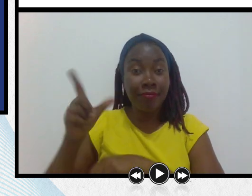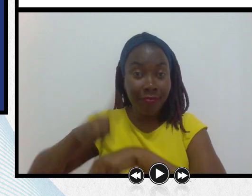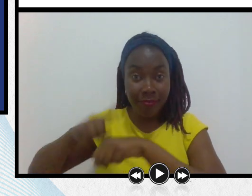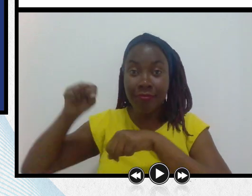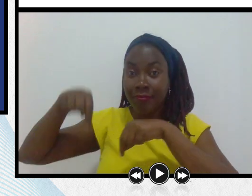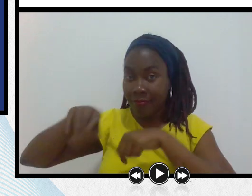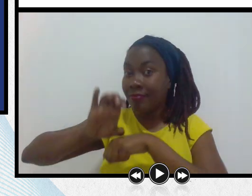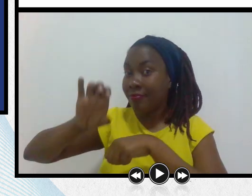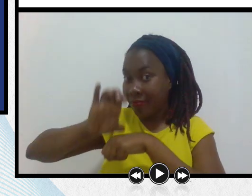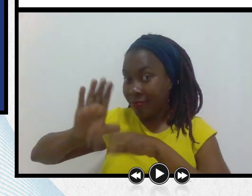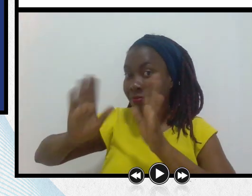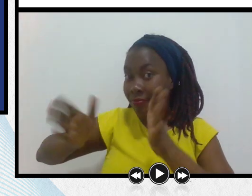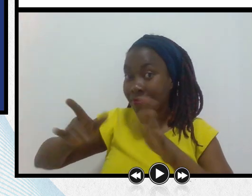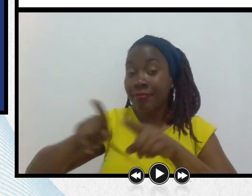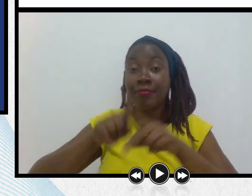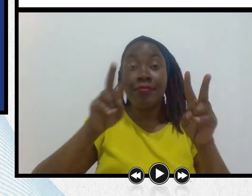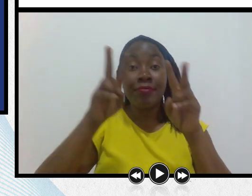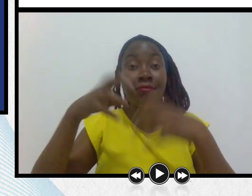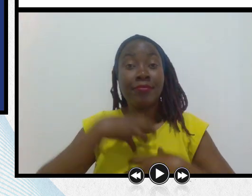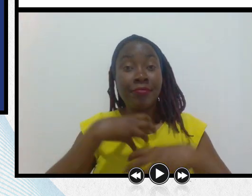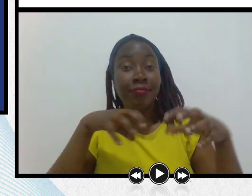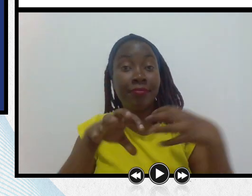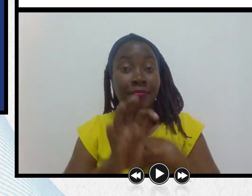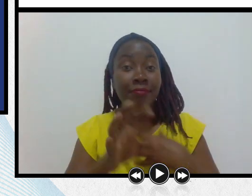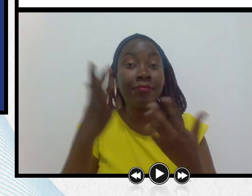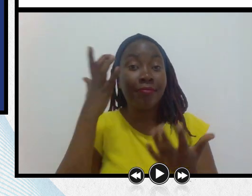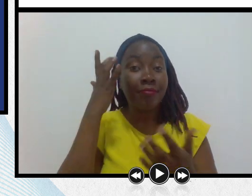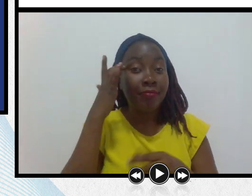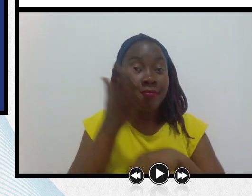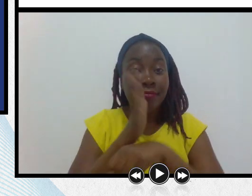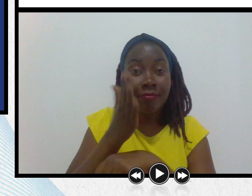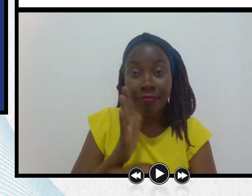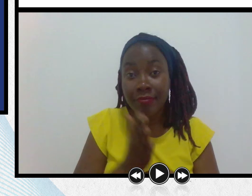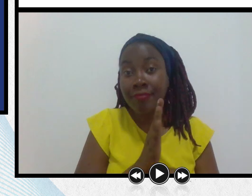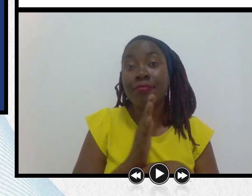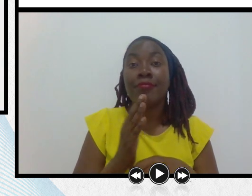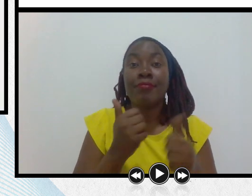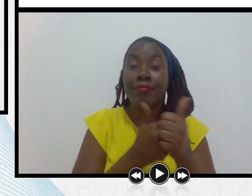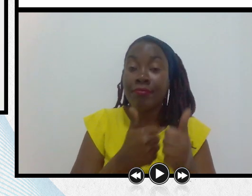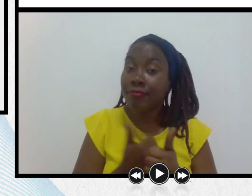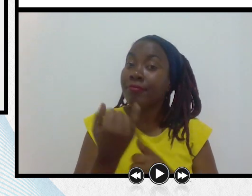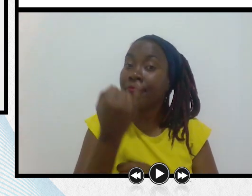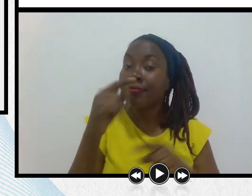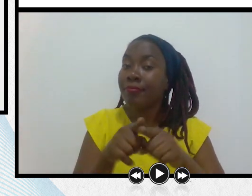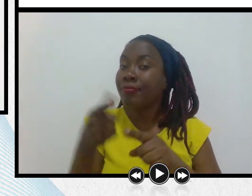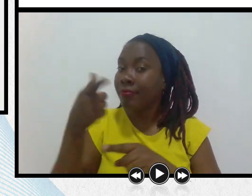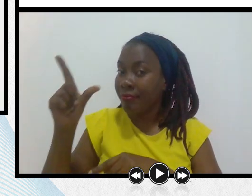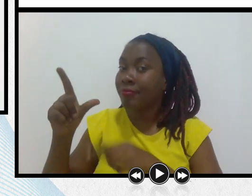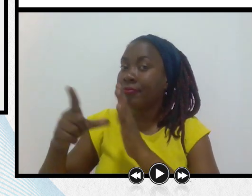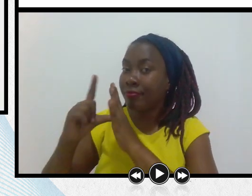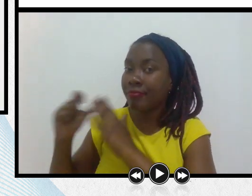momento aqui nesse curso. E a questão da sensibilização, capacitação e acompanhamento, que também é importante, que eu também já comentei em outro